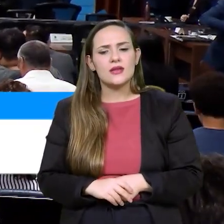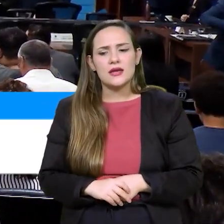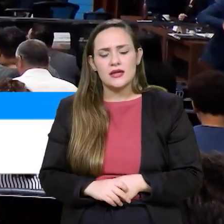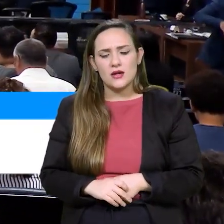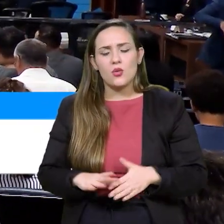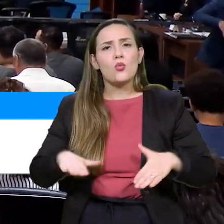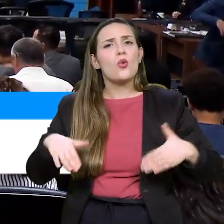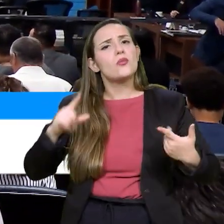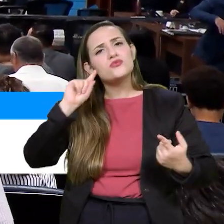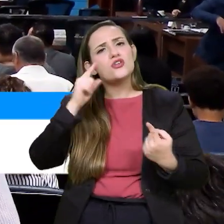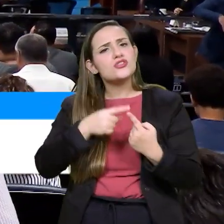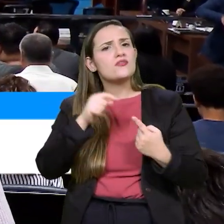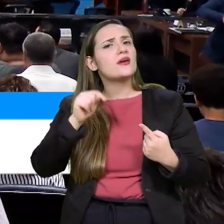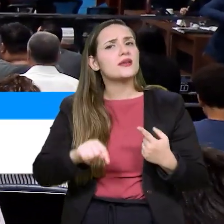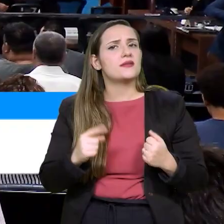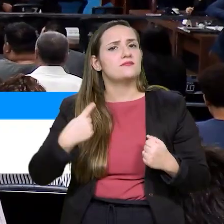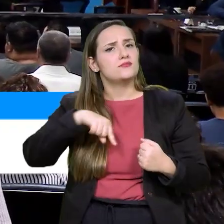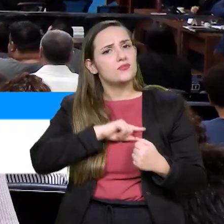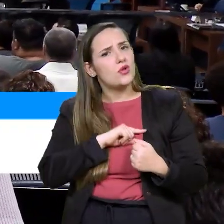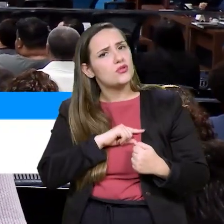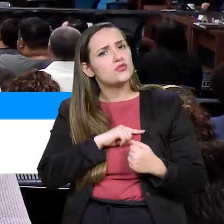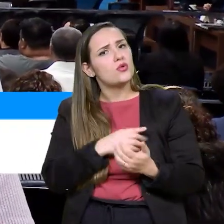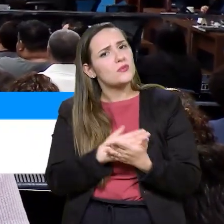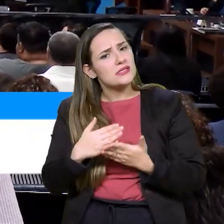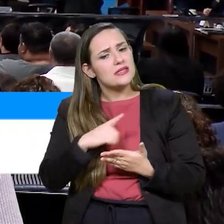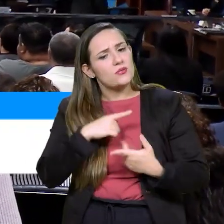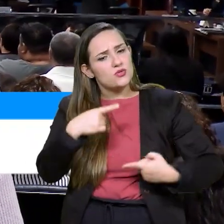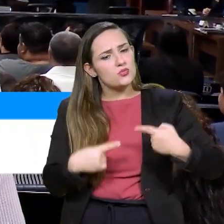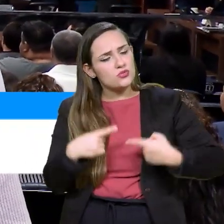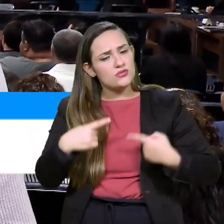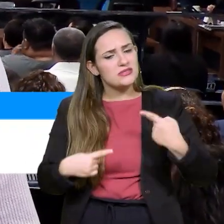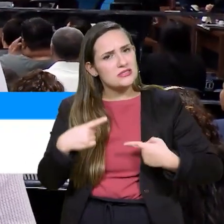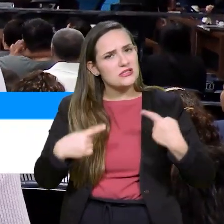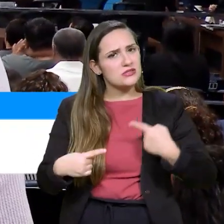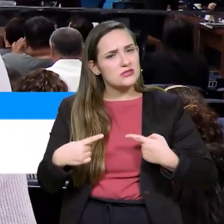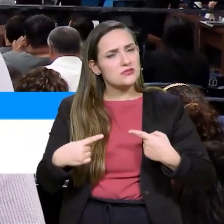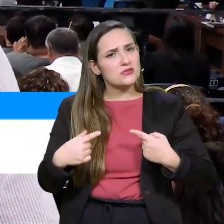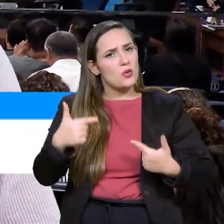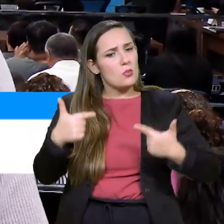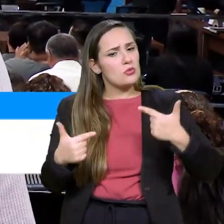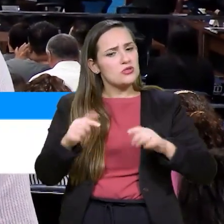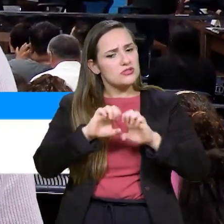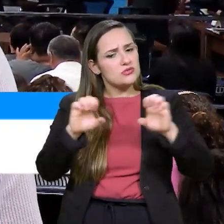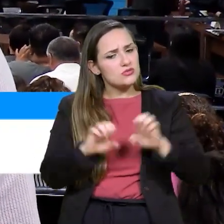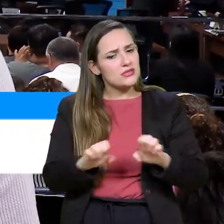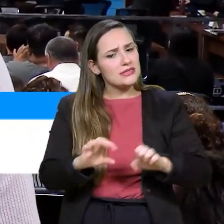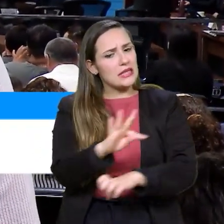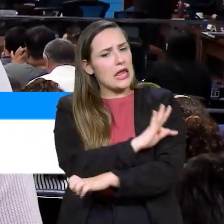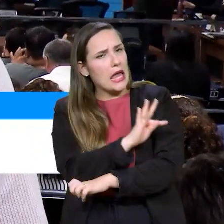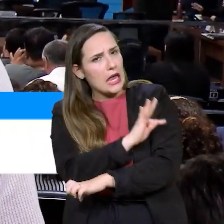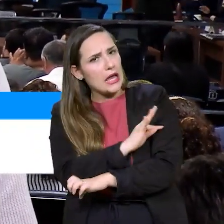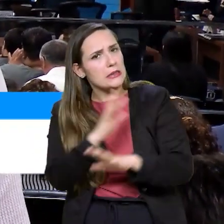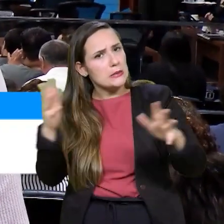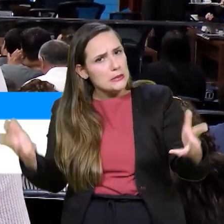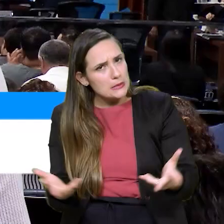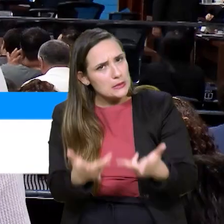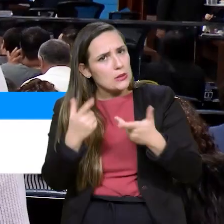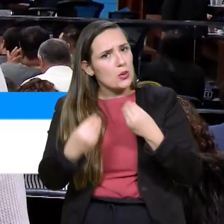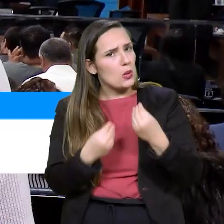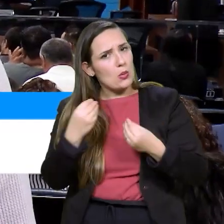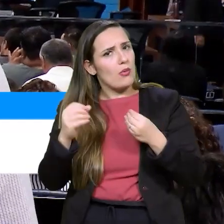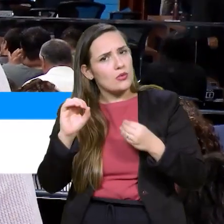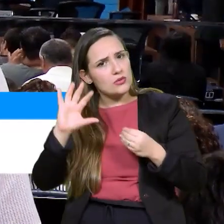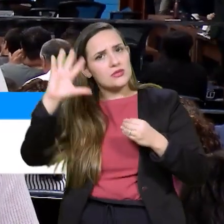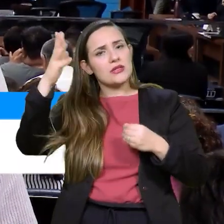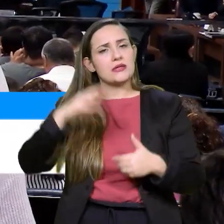legislatura tem a missão de iniciar uma discussão política estrutural, a política